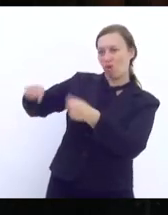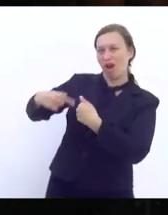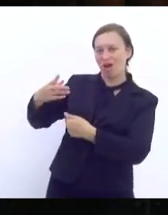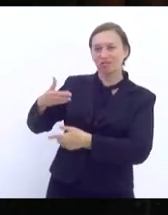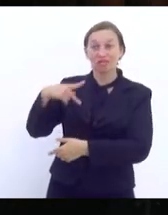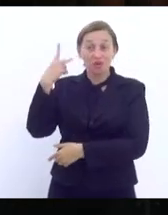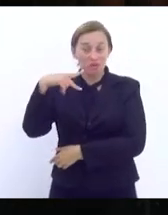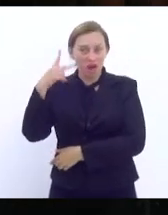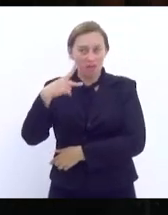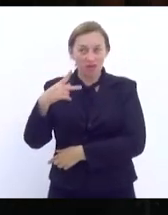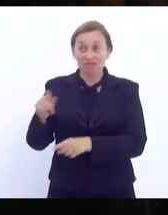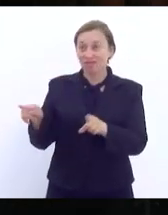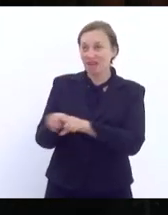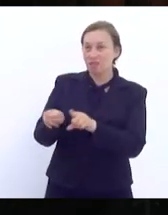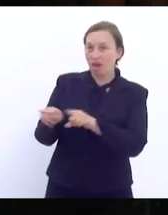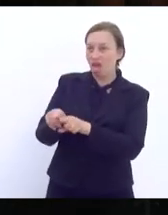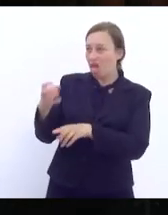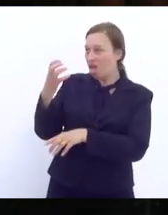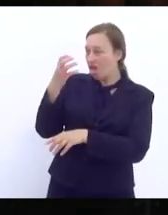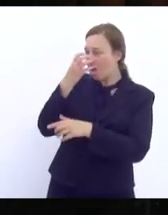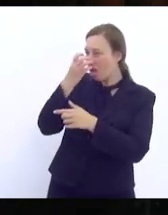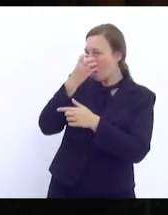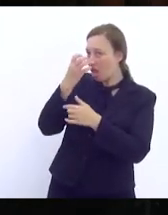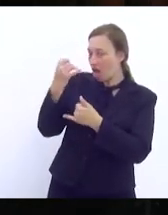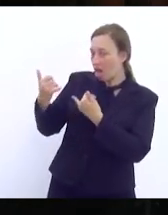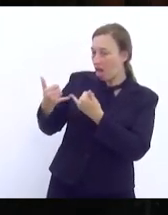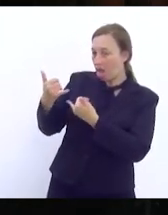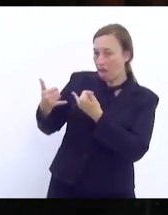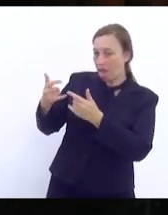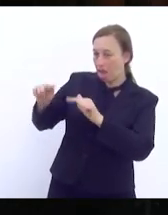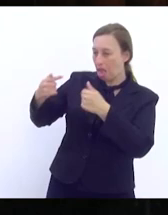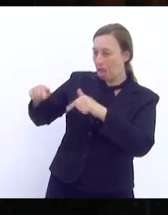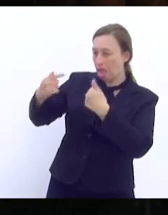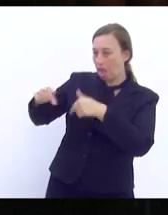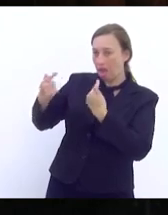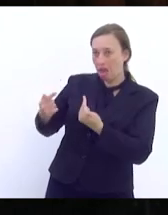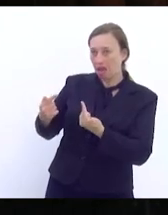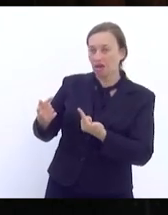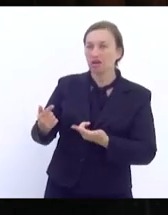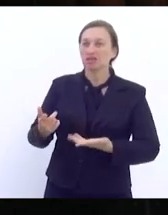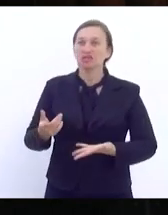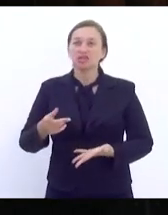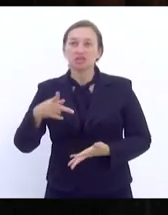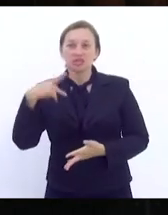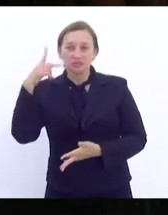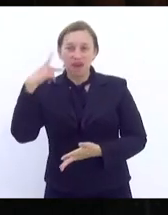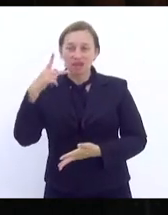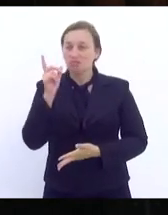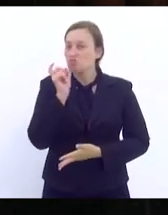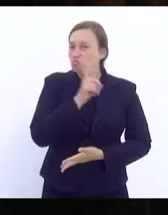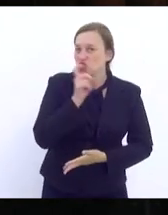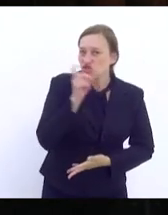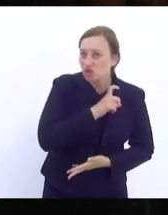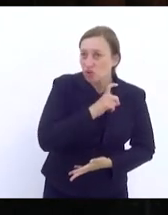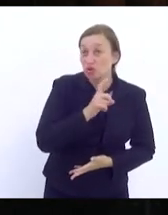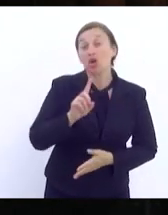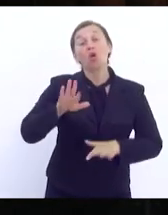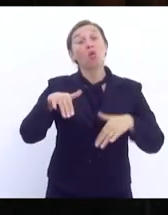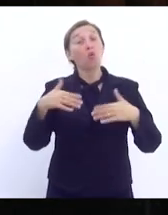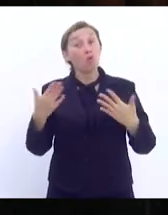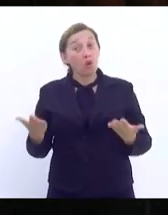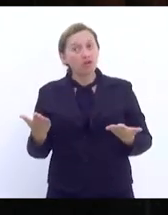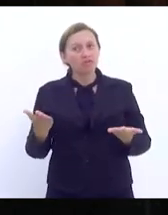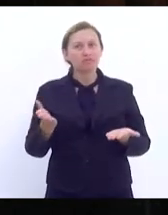se faz chacota ou chama-se um parlamentar de mentiroso quando simplesmente